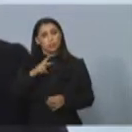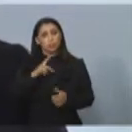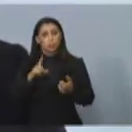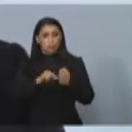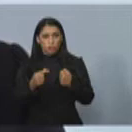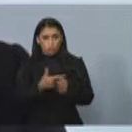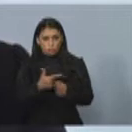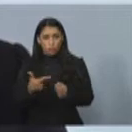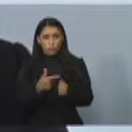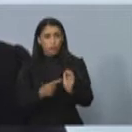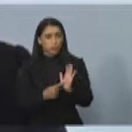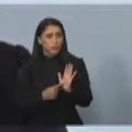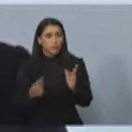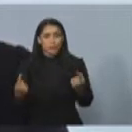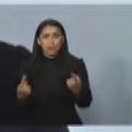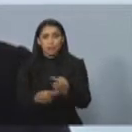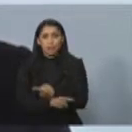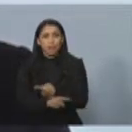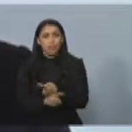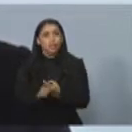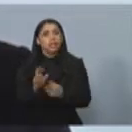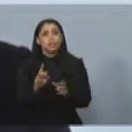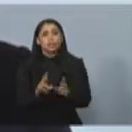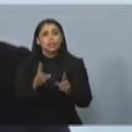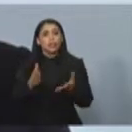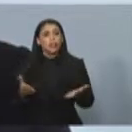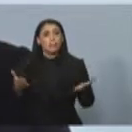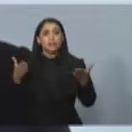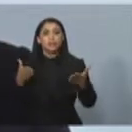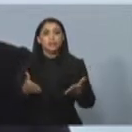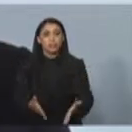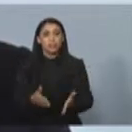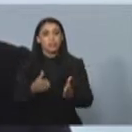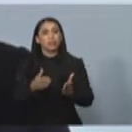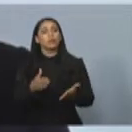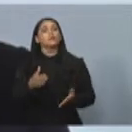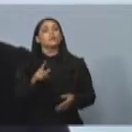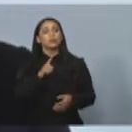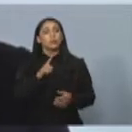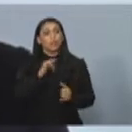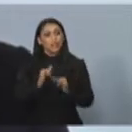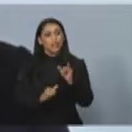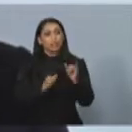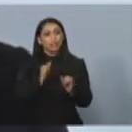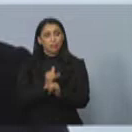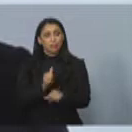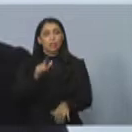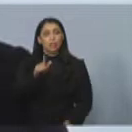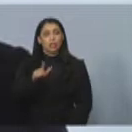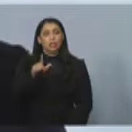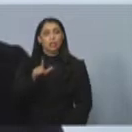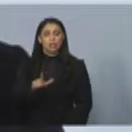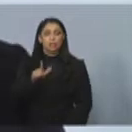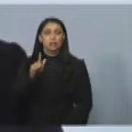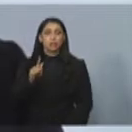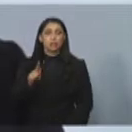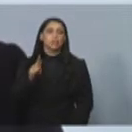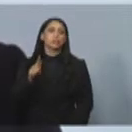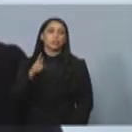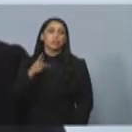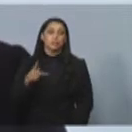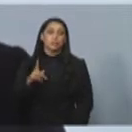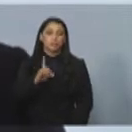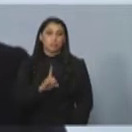é completamente dissonante dos padrões participativos exigidos pelo Marco Civil da Internet e pela Lei Geral de Proteção de Dados Pessoais. Em